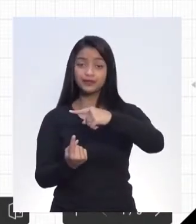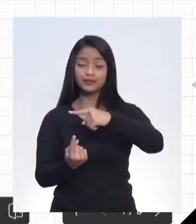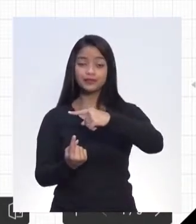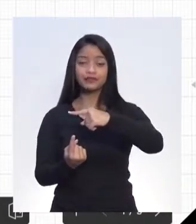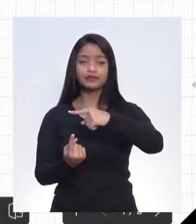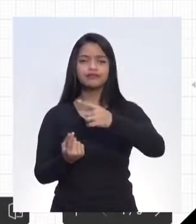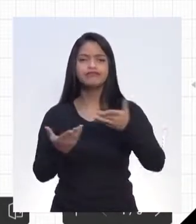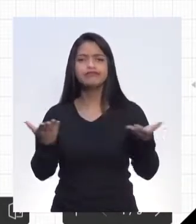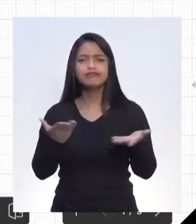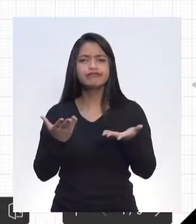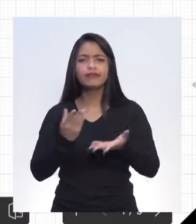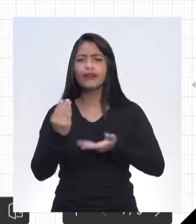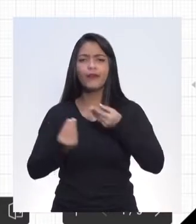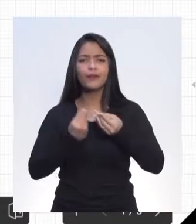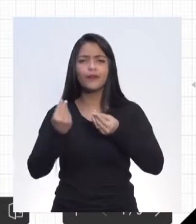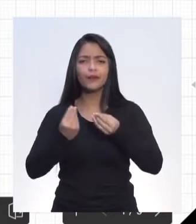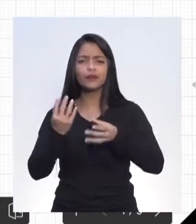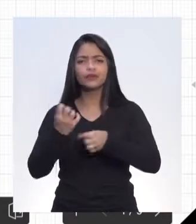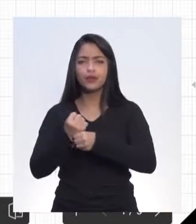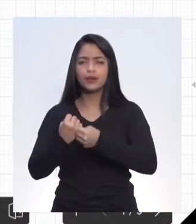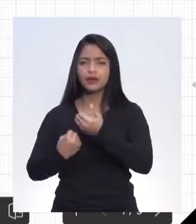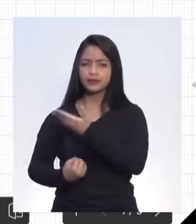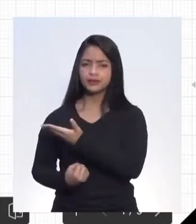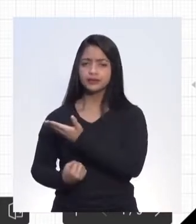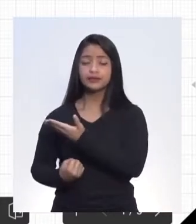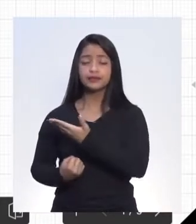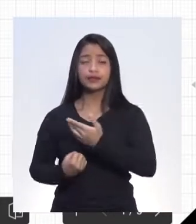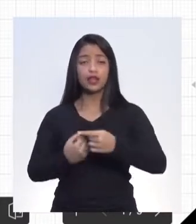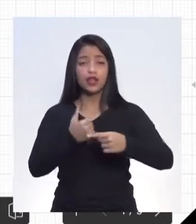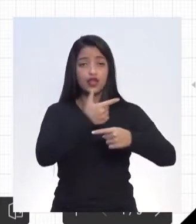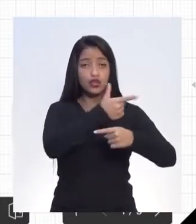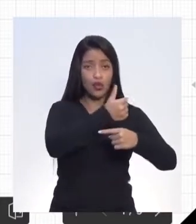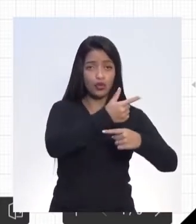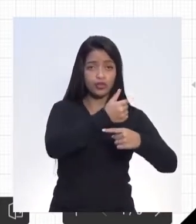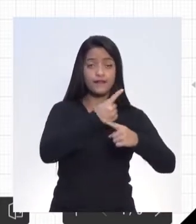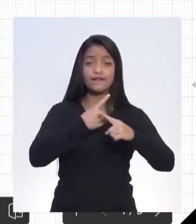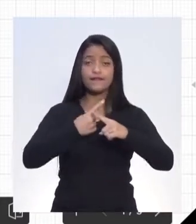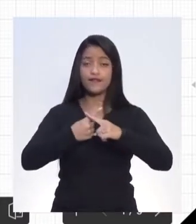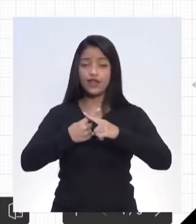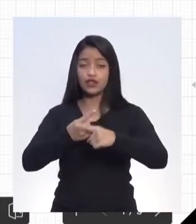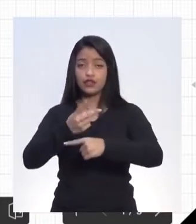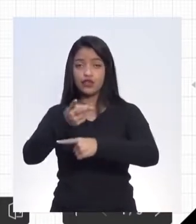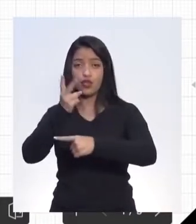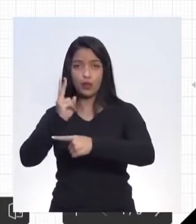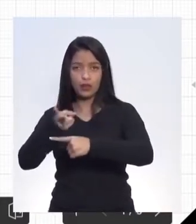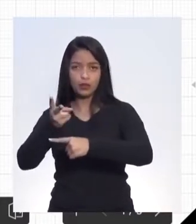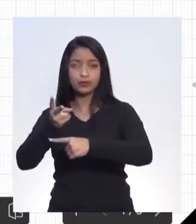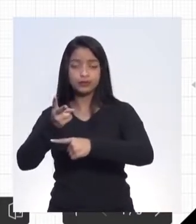fazer como? Vamos multiplicar o 12 vezes o 2.000, ou seja, teremos aí